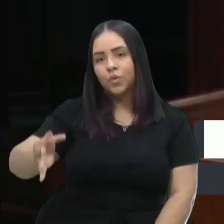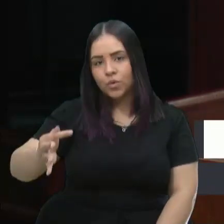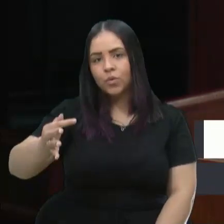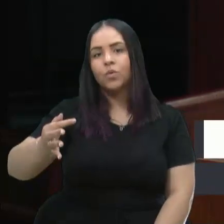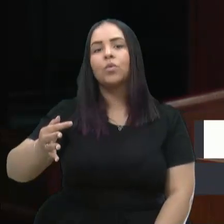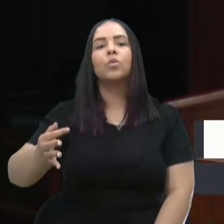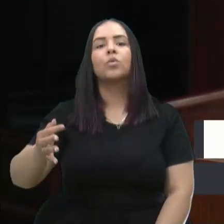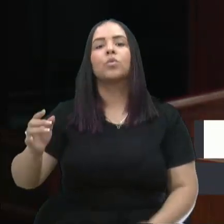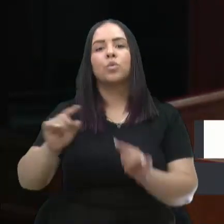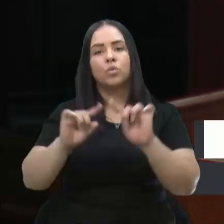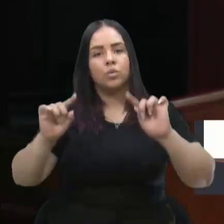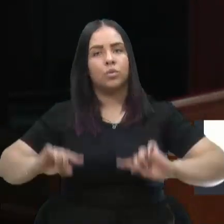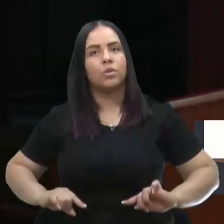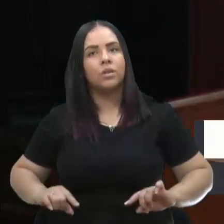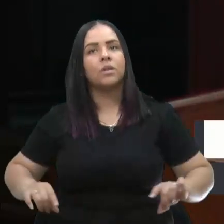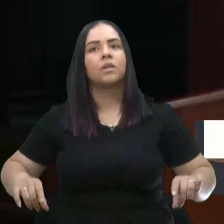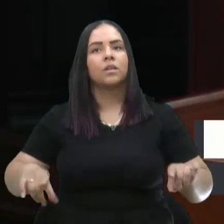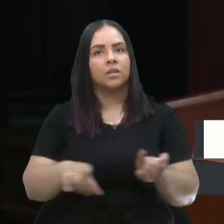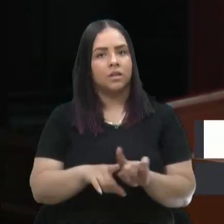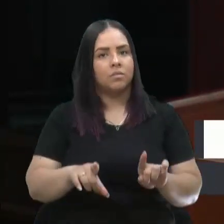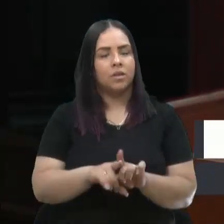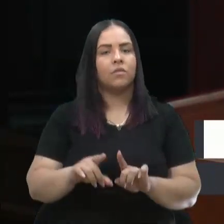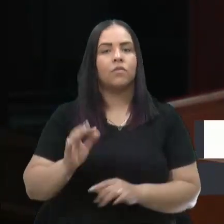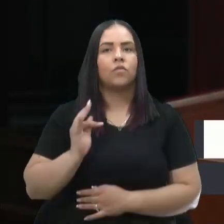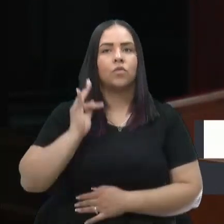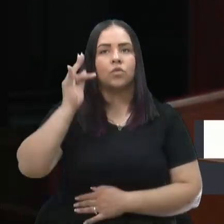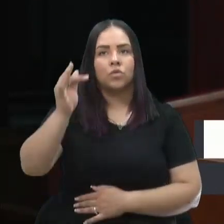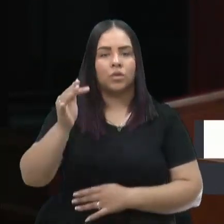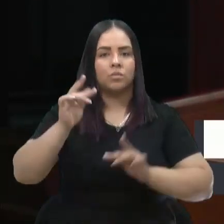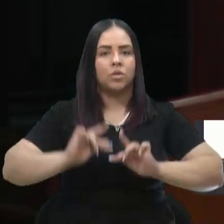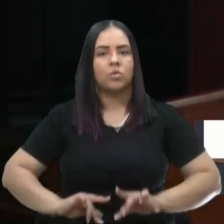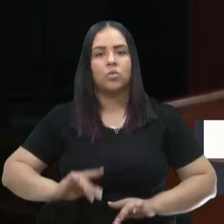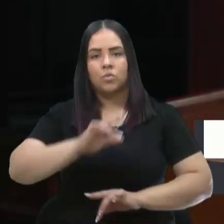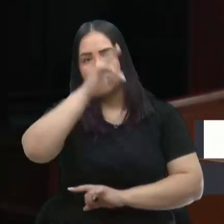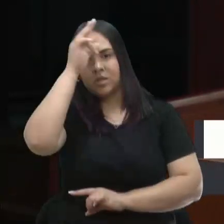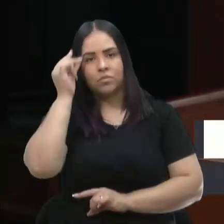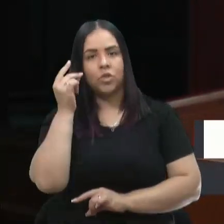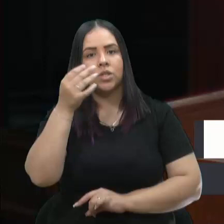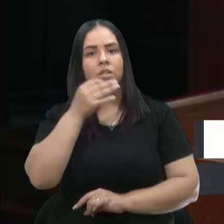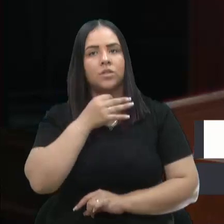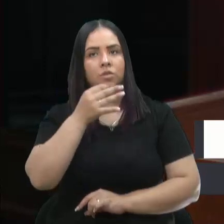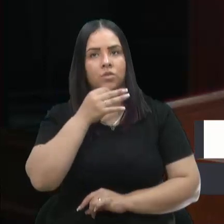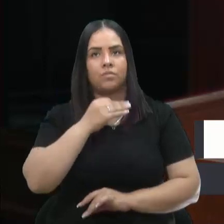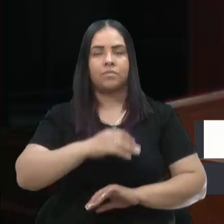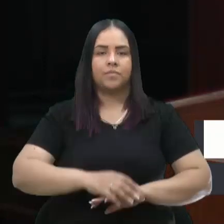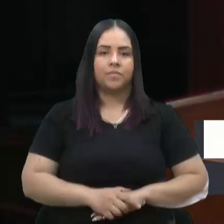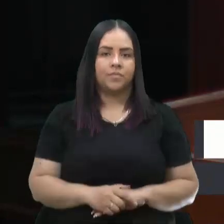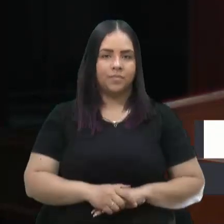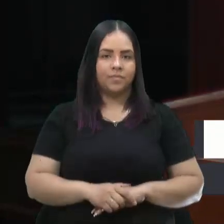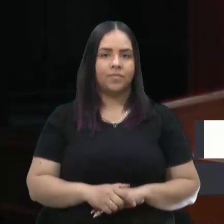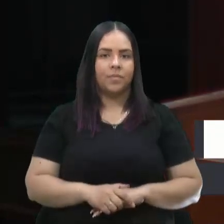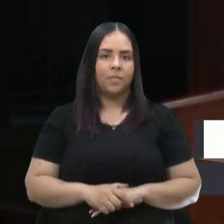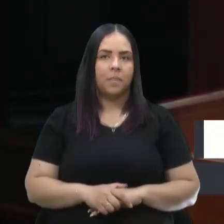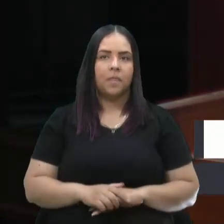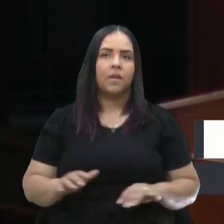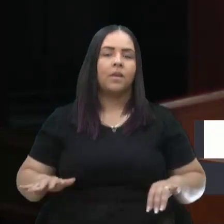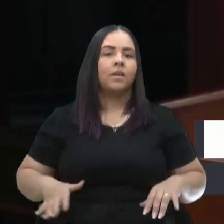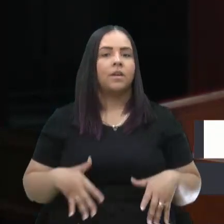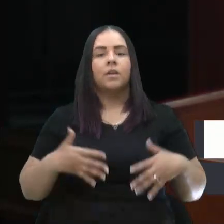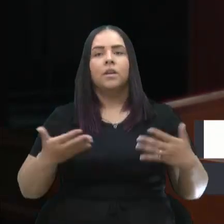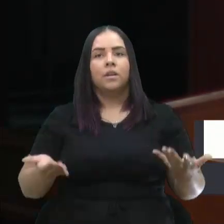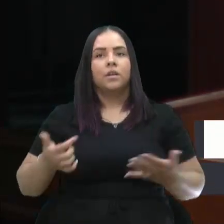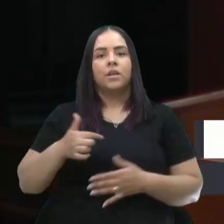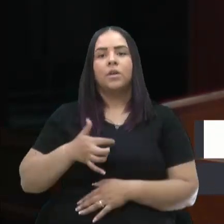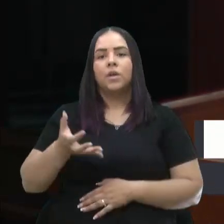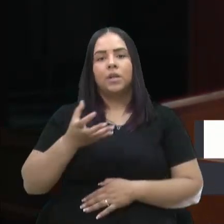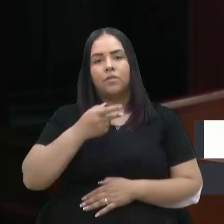dos servidores e também no futuro dos munícipes de Caxias do Sul. Então, eu queria